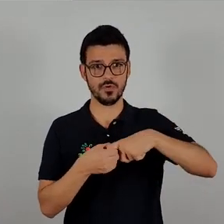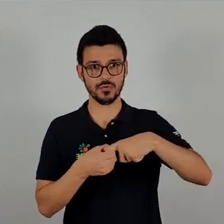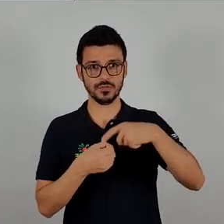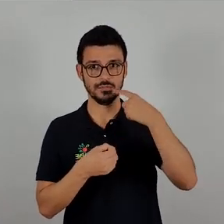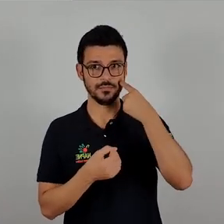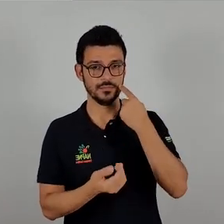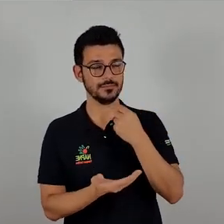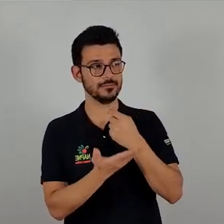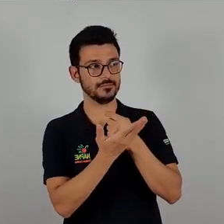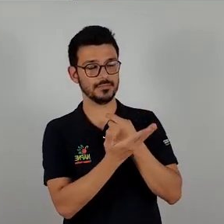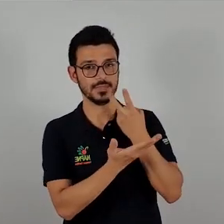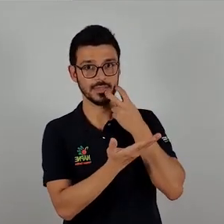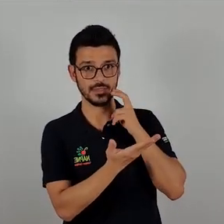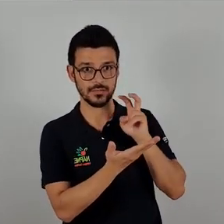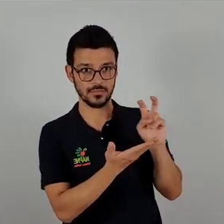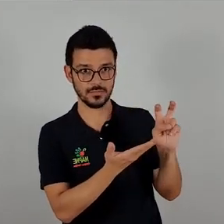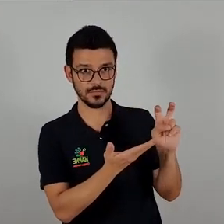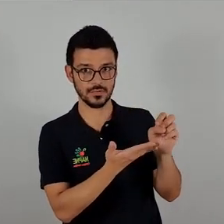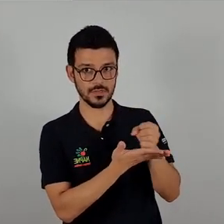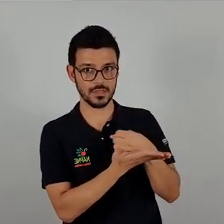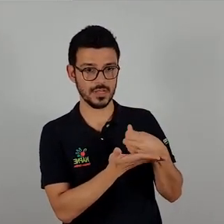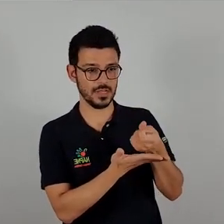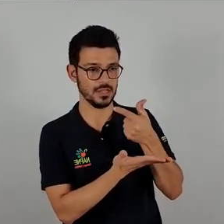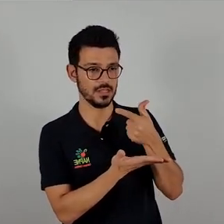Tá aí o resultado.